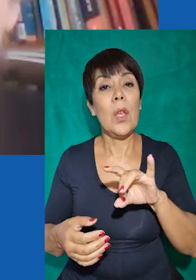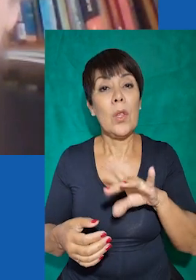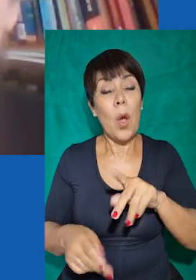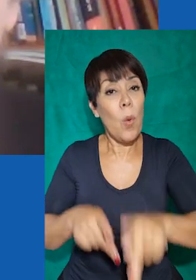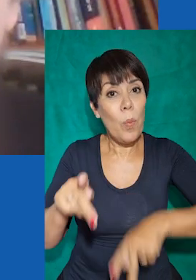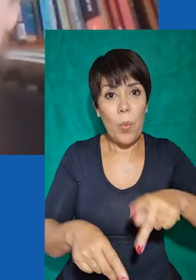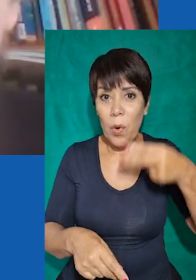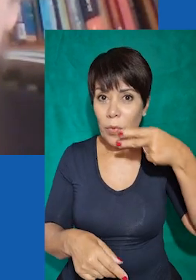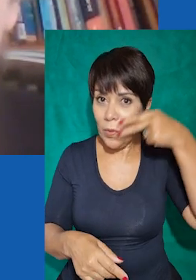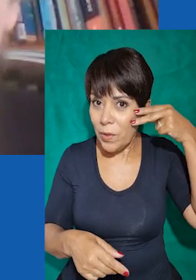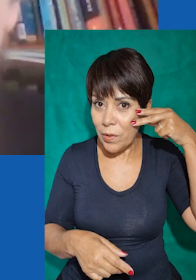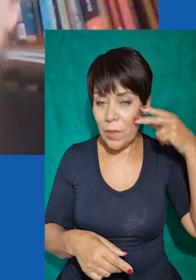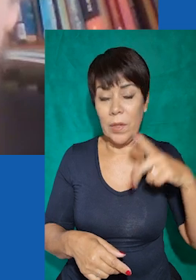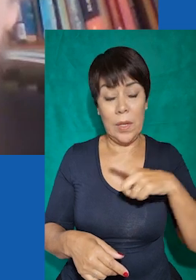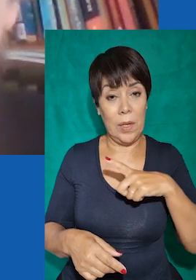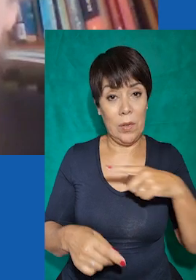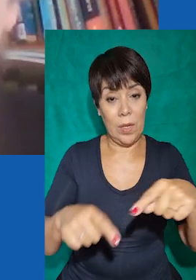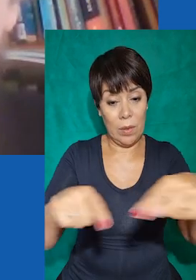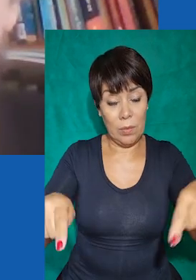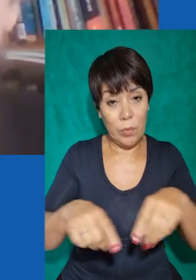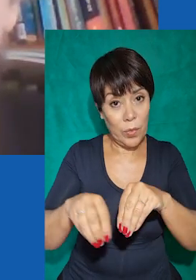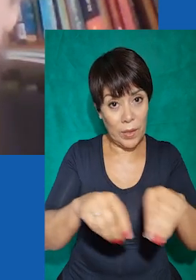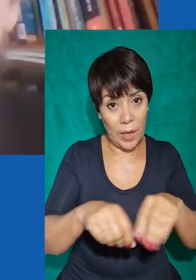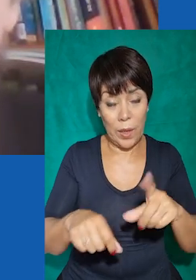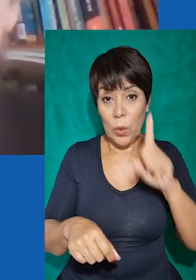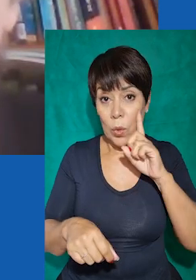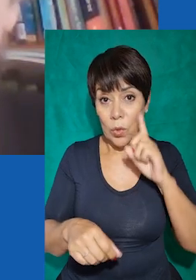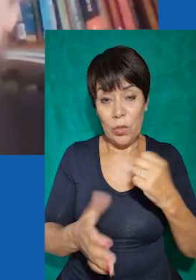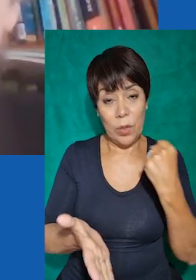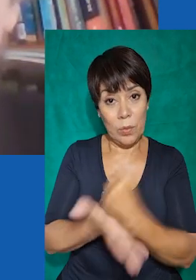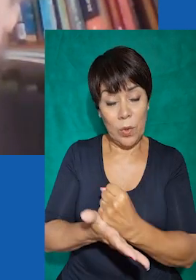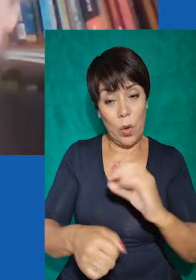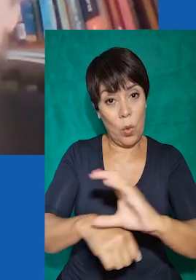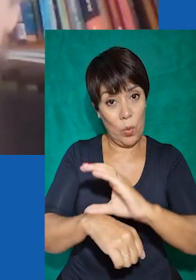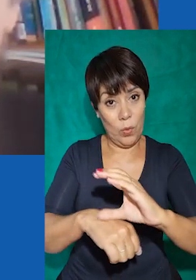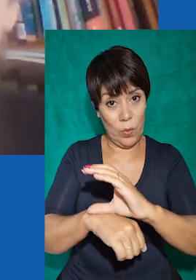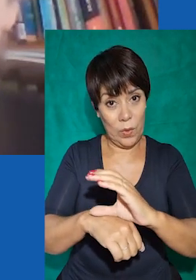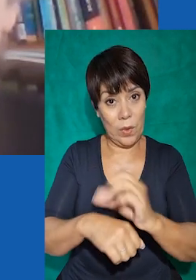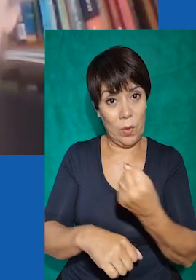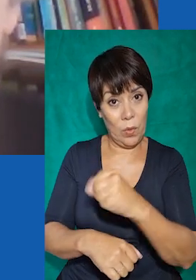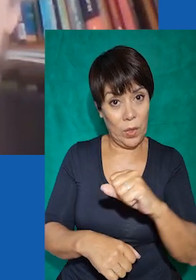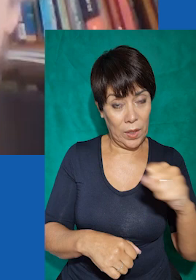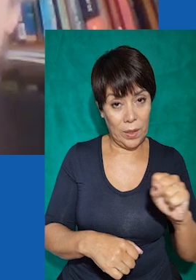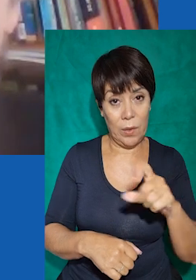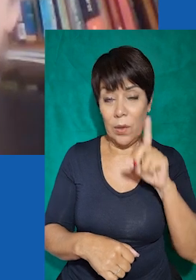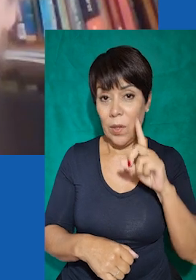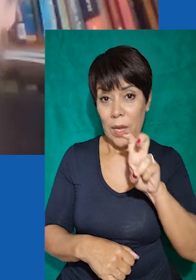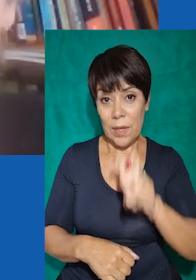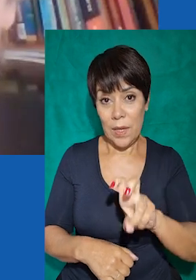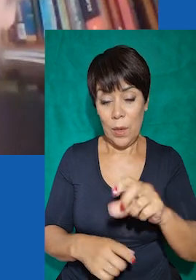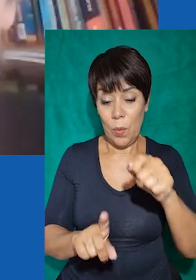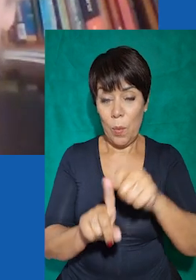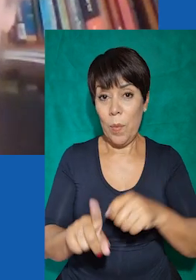os indígenas que estavam nas suas terras no dia da promulgação da Constituição de 88, foi 5 de outubro,